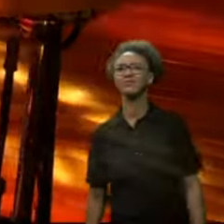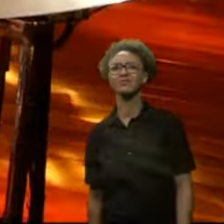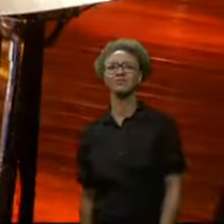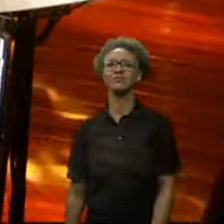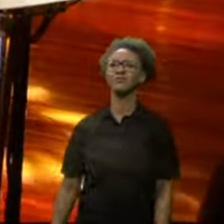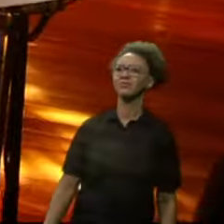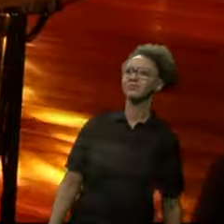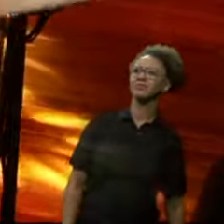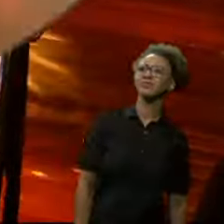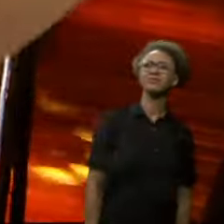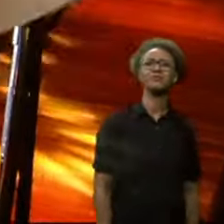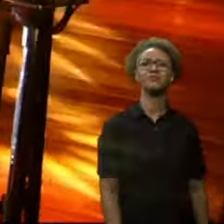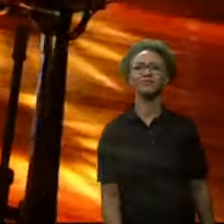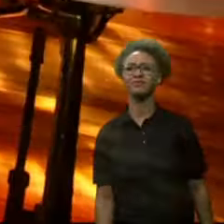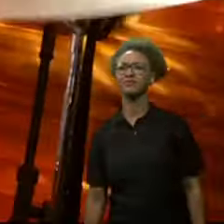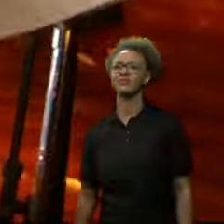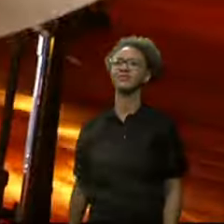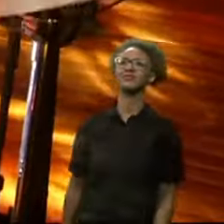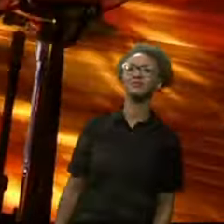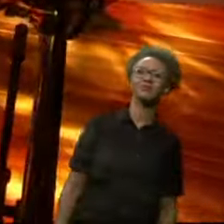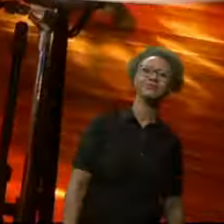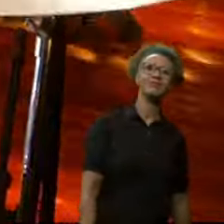E aí